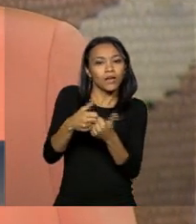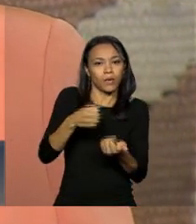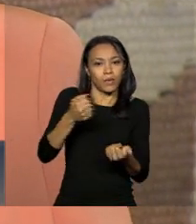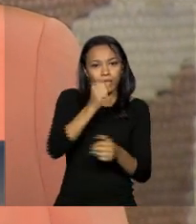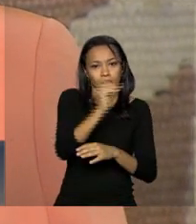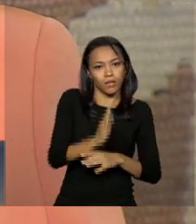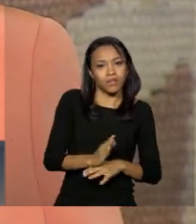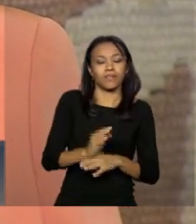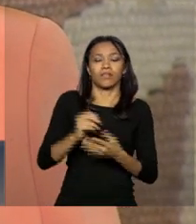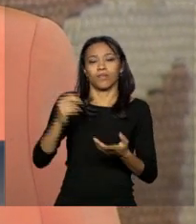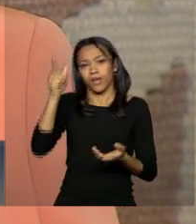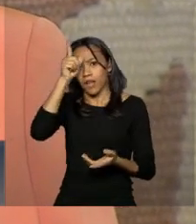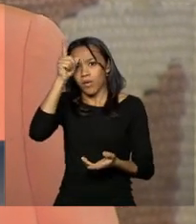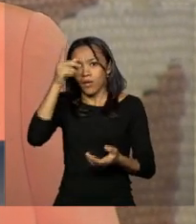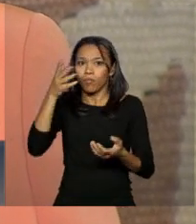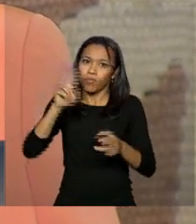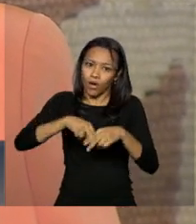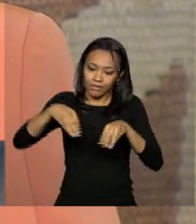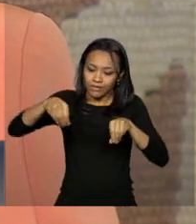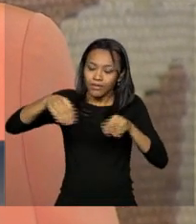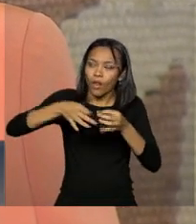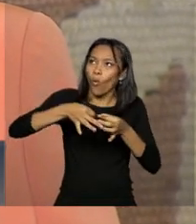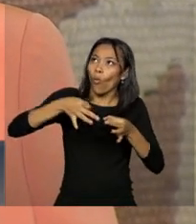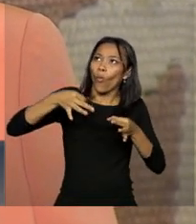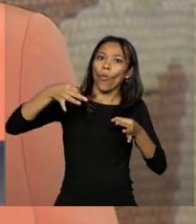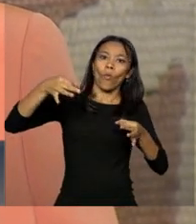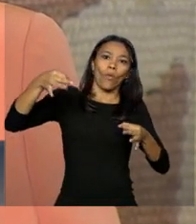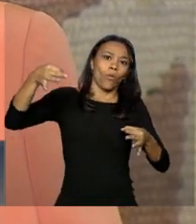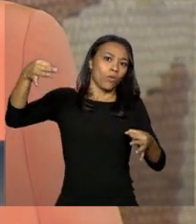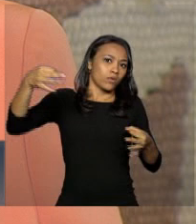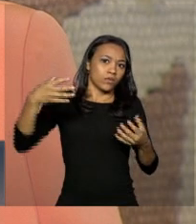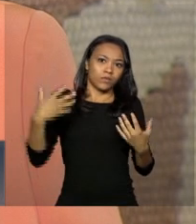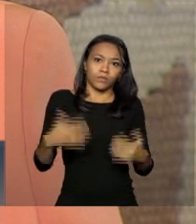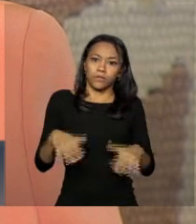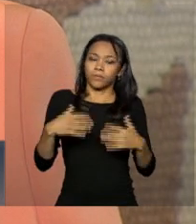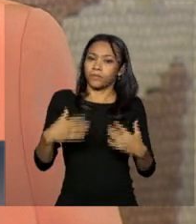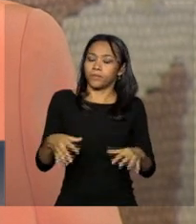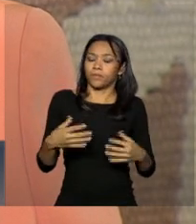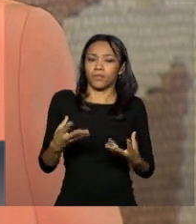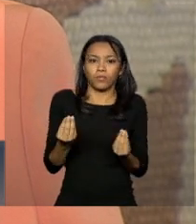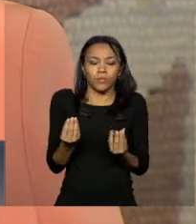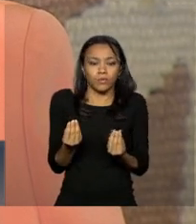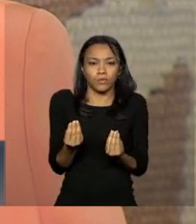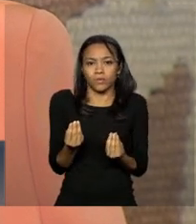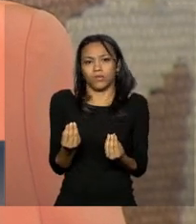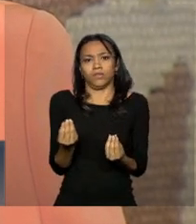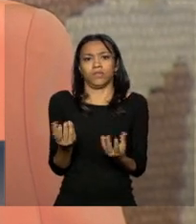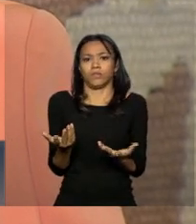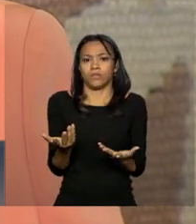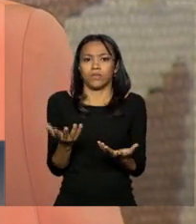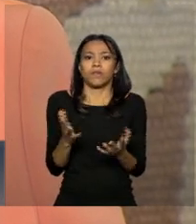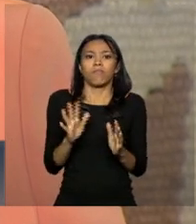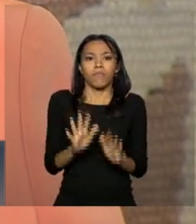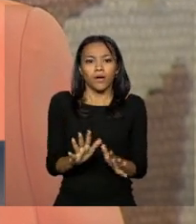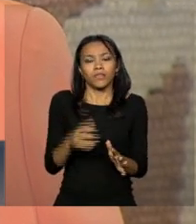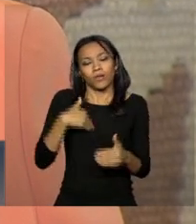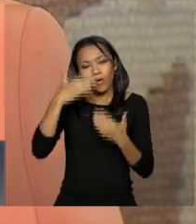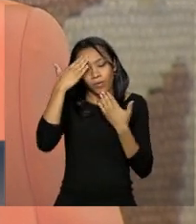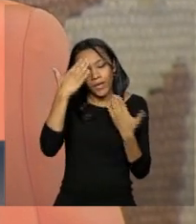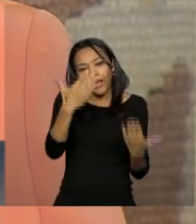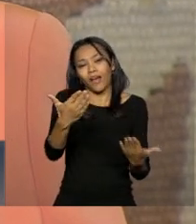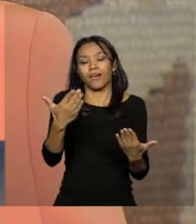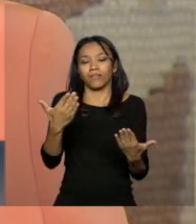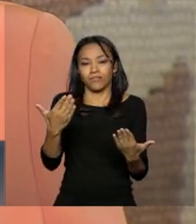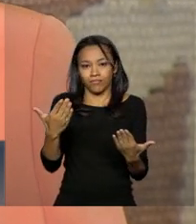ponto de vista físico, porque existe uma enorme distância entre os países, uma distância geográfica, mas somos países muito próximos. Muito